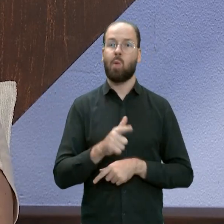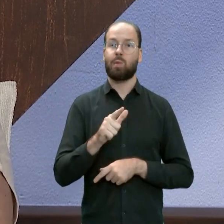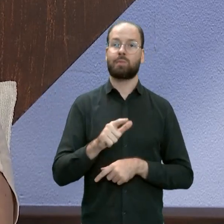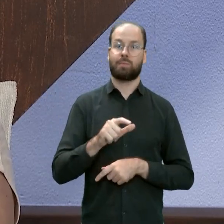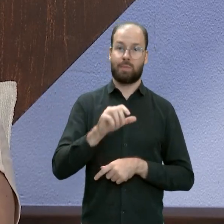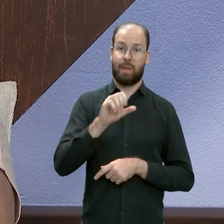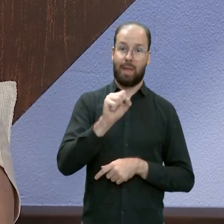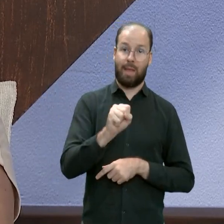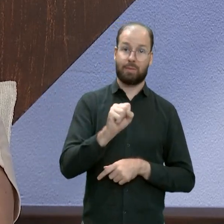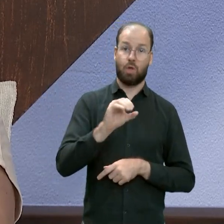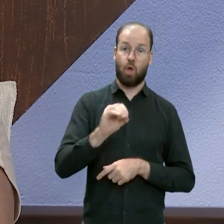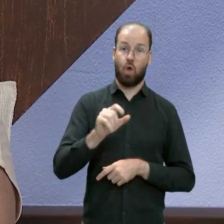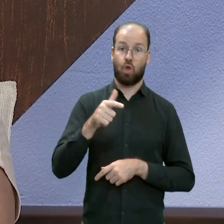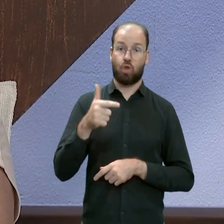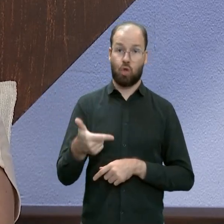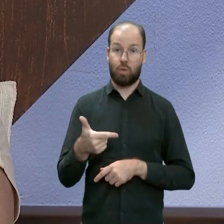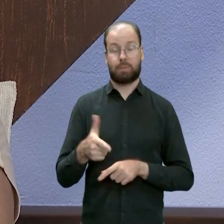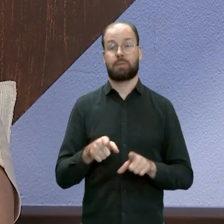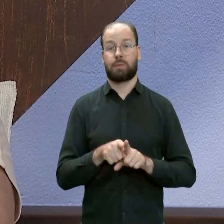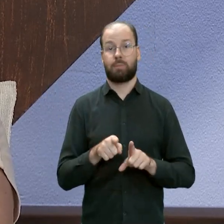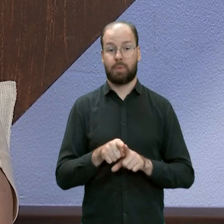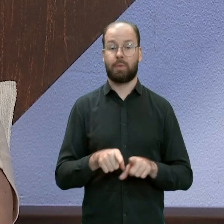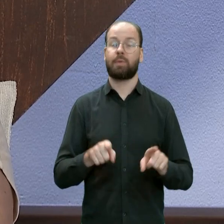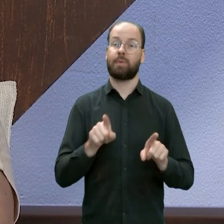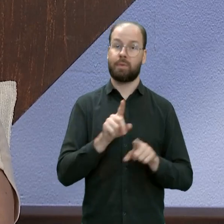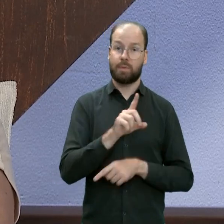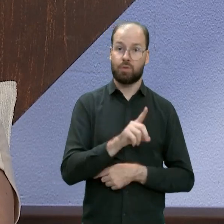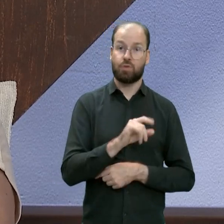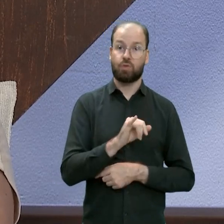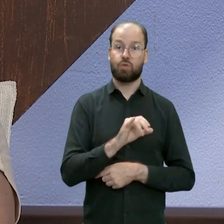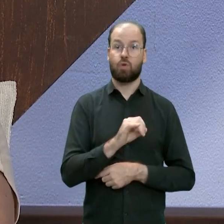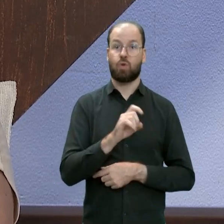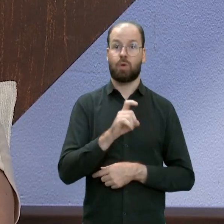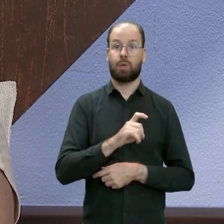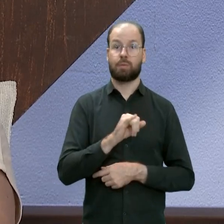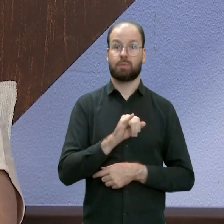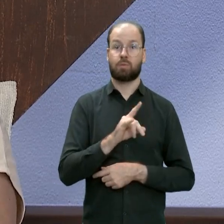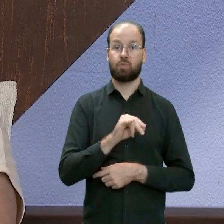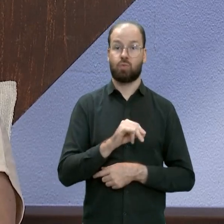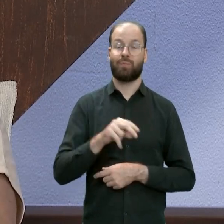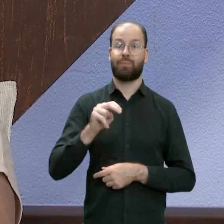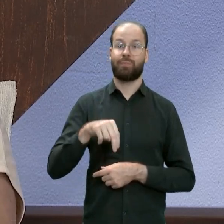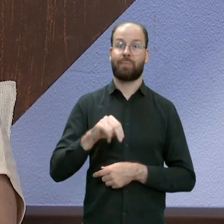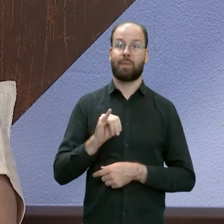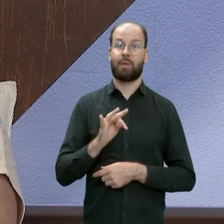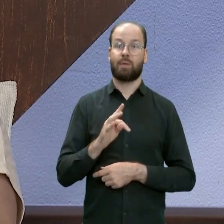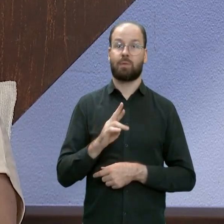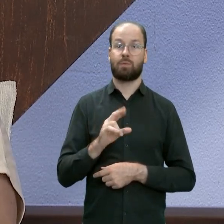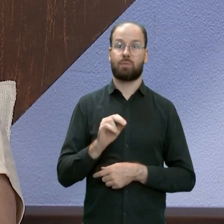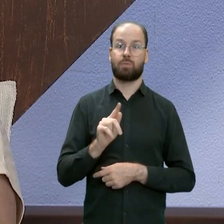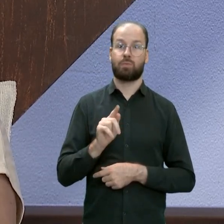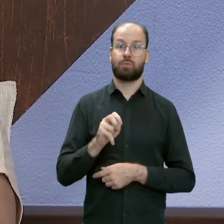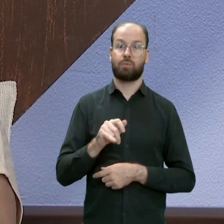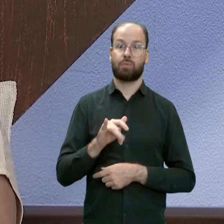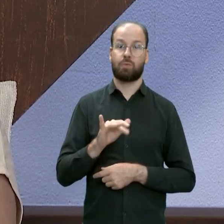SO2 também, o dióxido de nitrogênio. Então, são